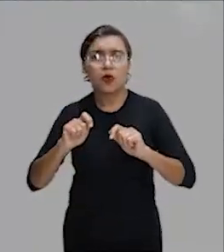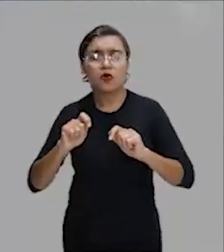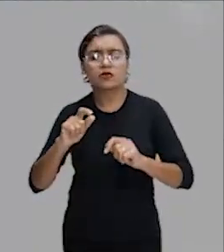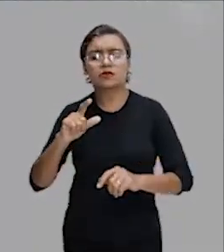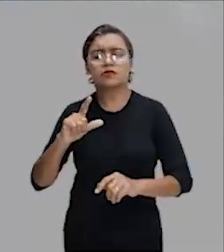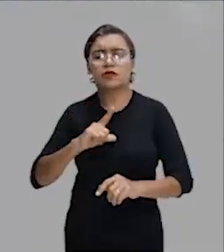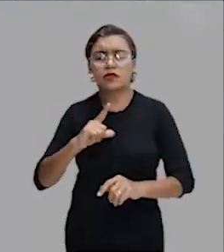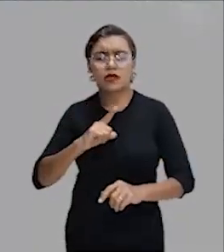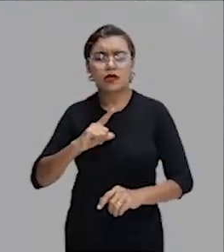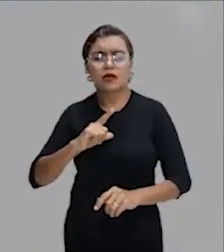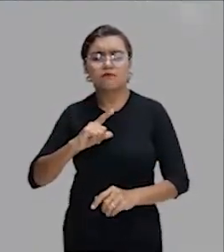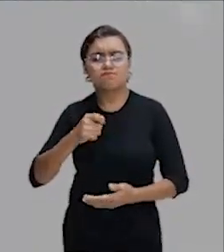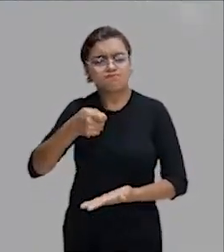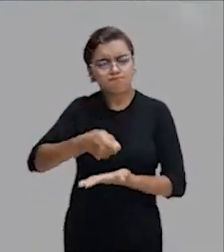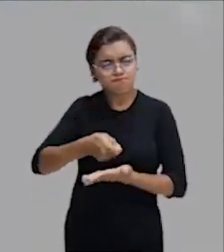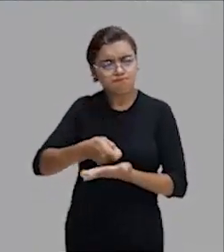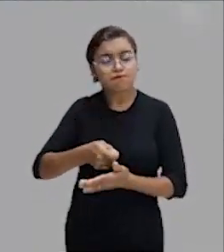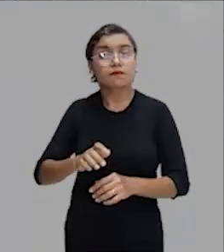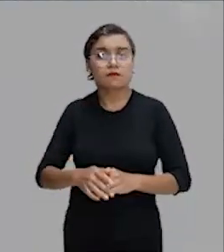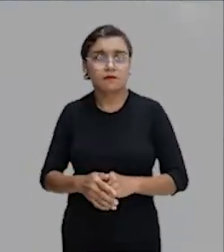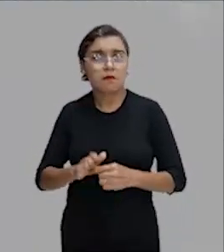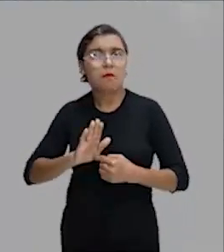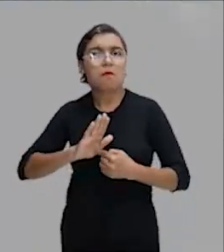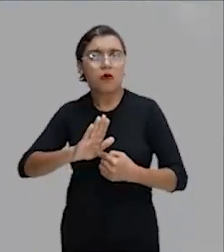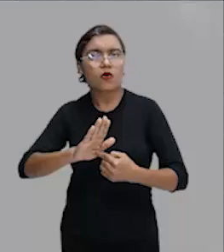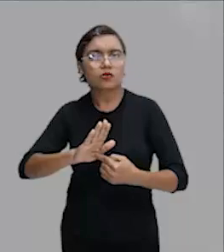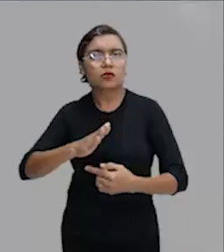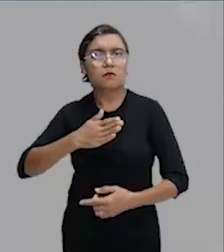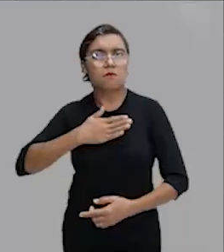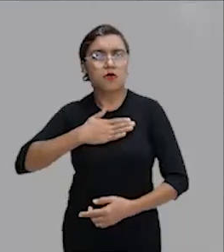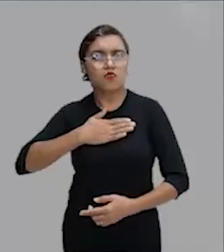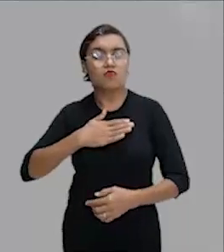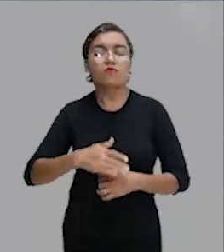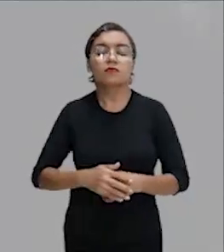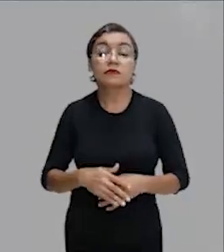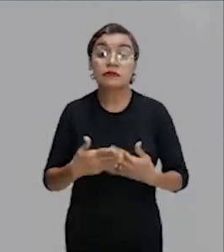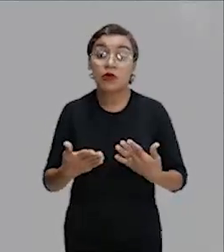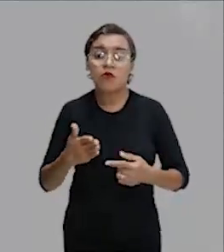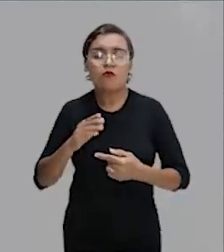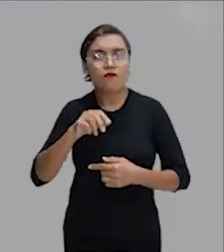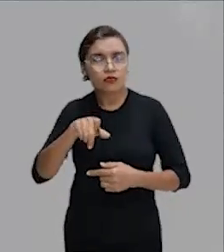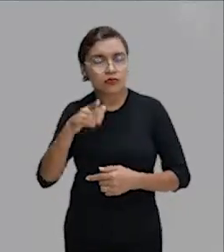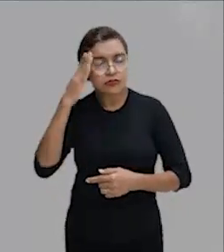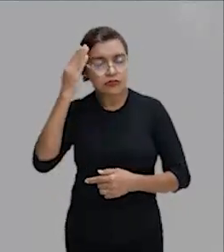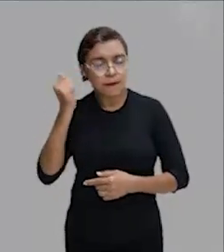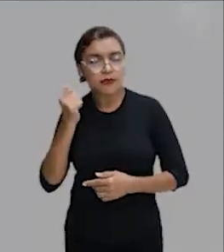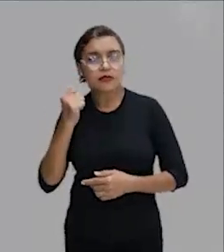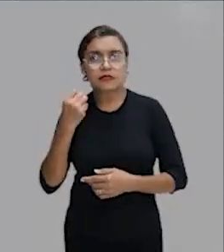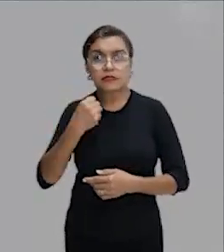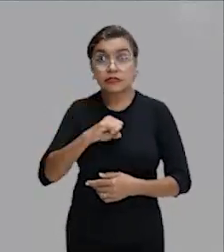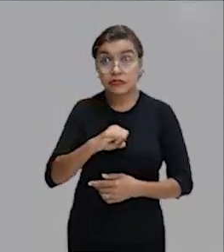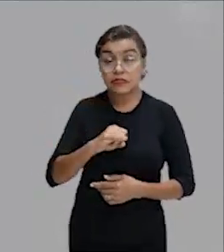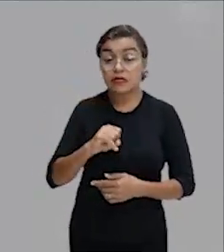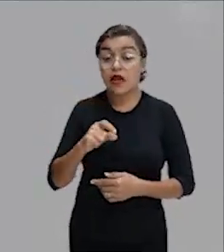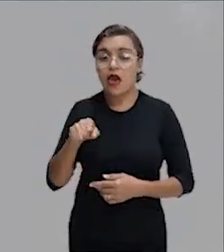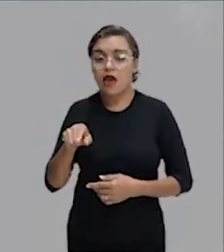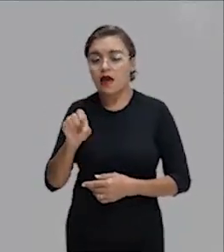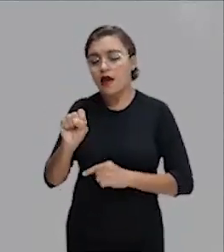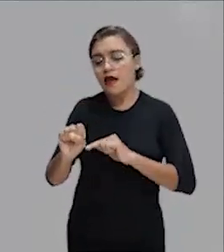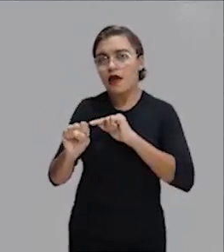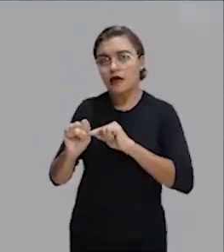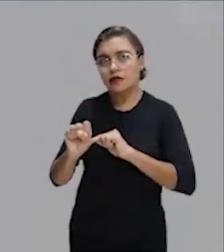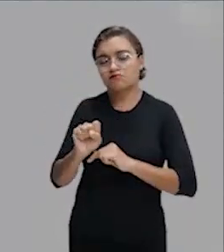outro conteúdo que, como o próprio nome diz, indica posse. Bom? Então, para você saber se aquele apóstrofo S